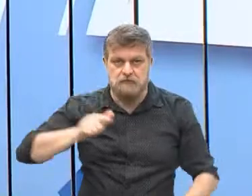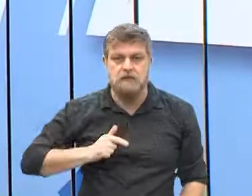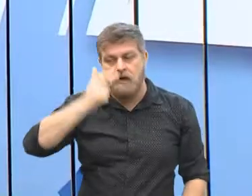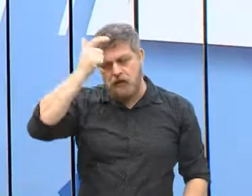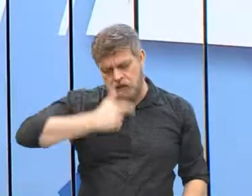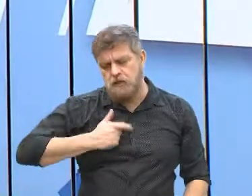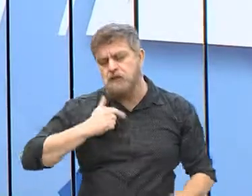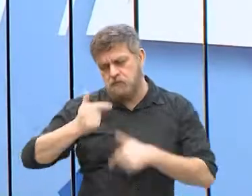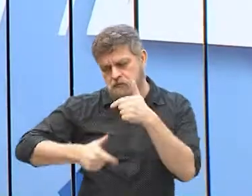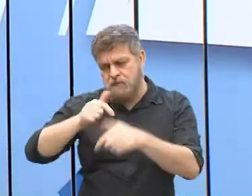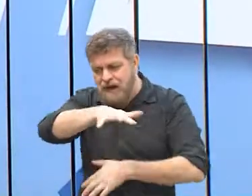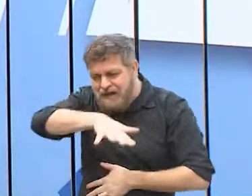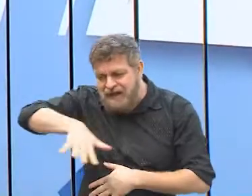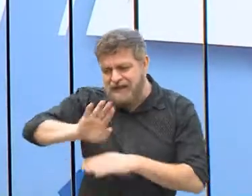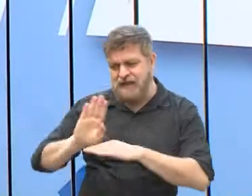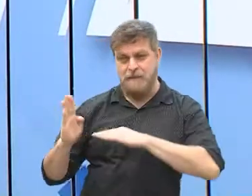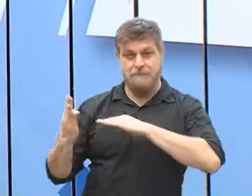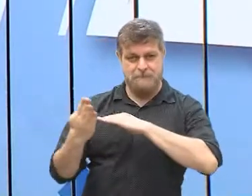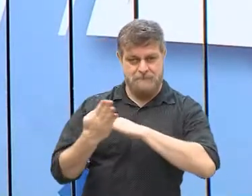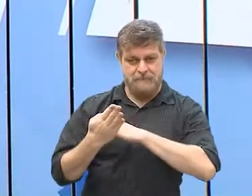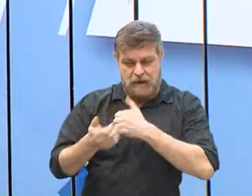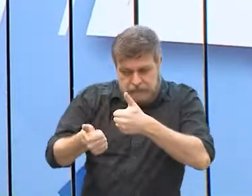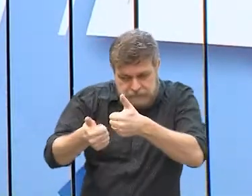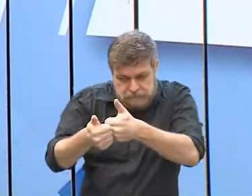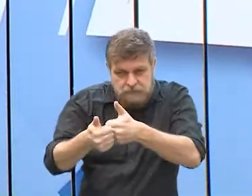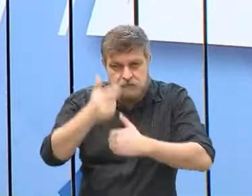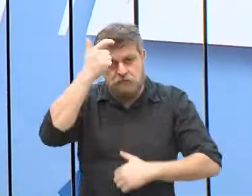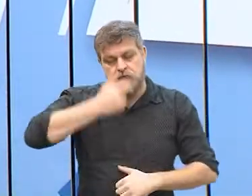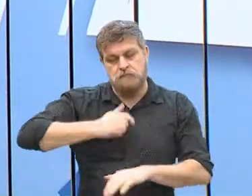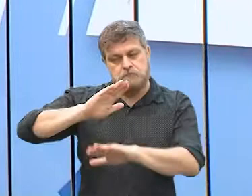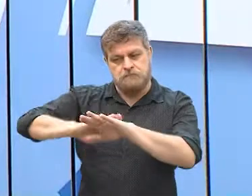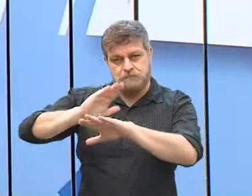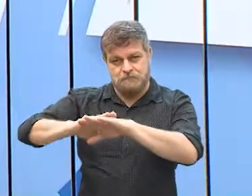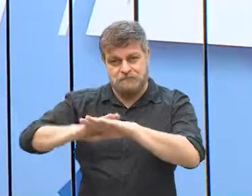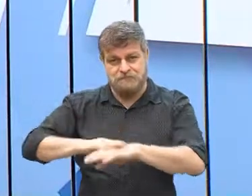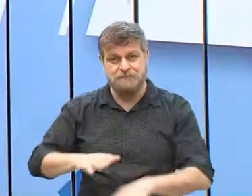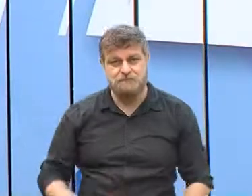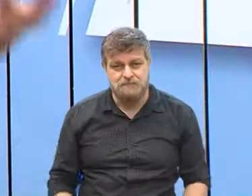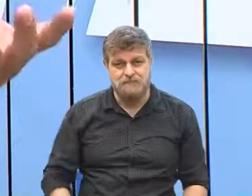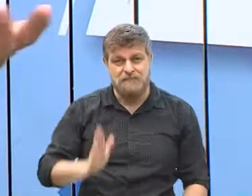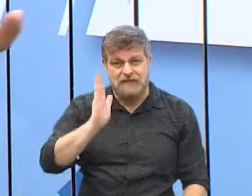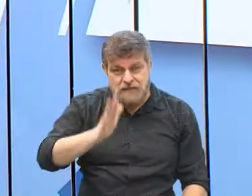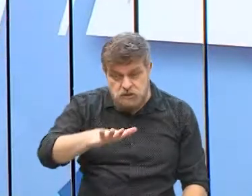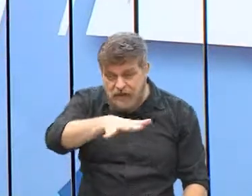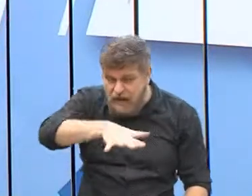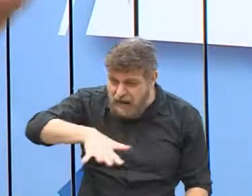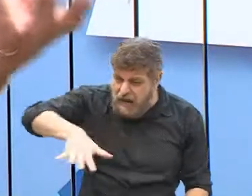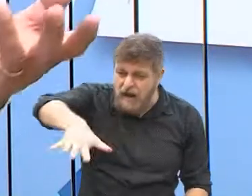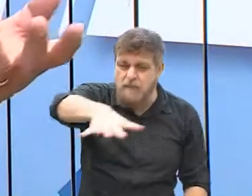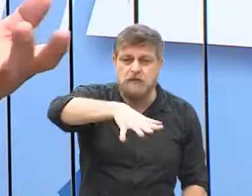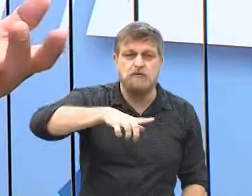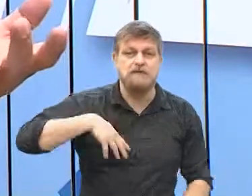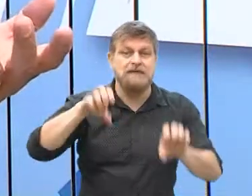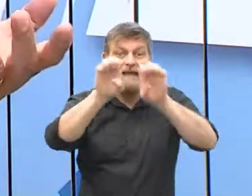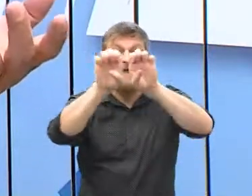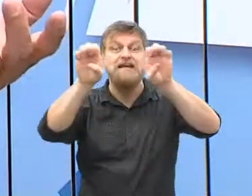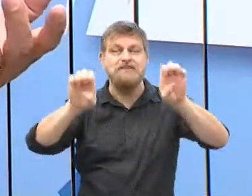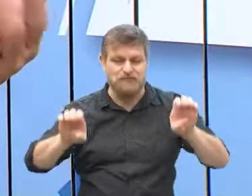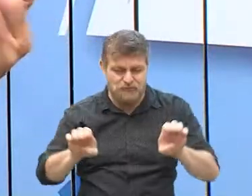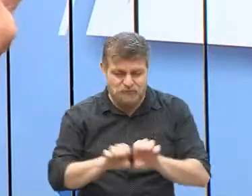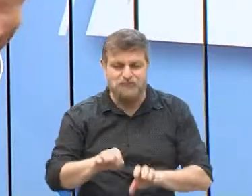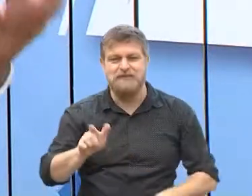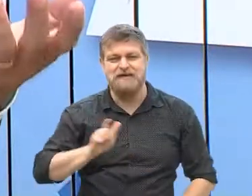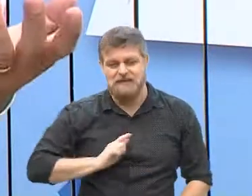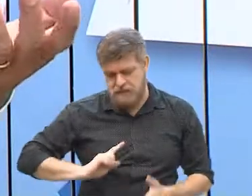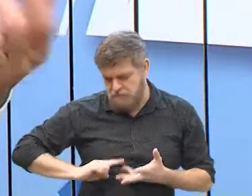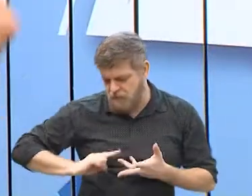região do Castelo, Guanabara, Chapadão, e hoje é uma região que já está dotada de toda a infraestrutura necessária.